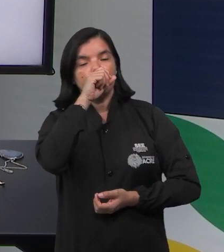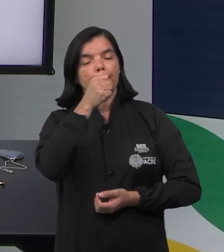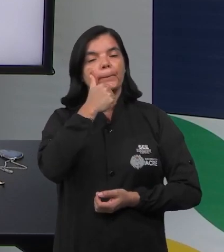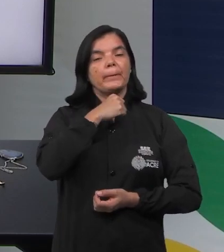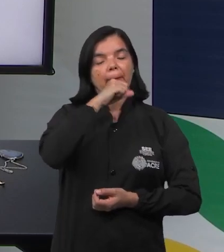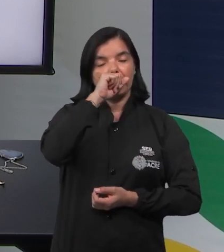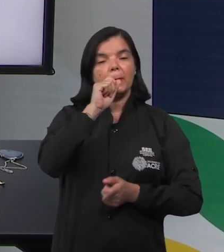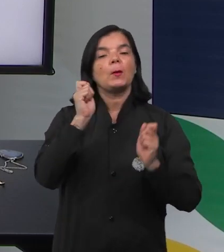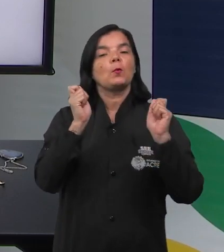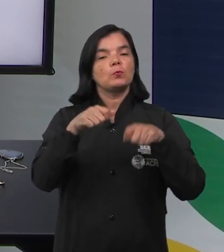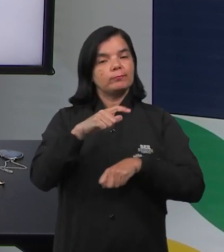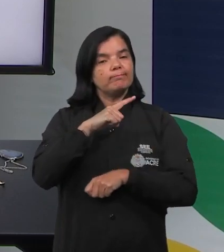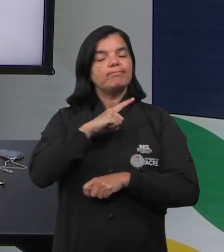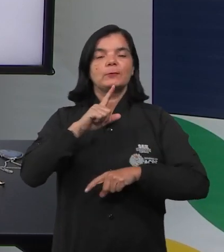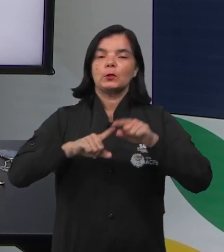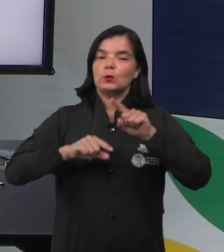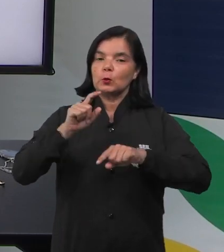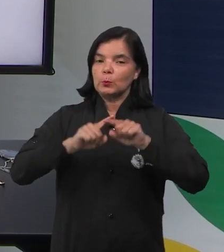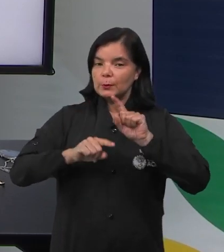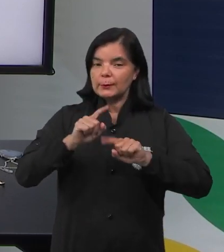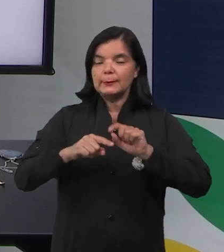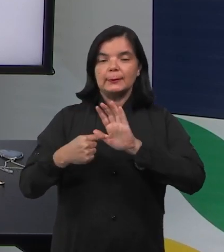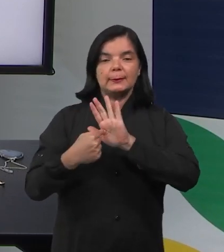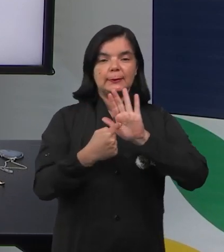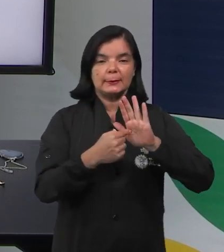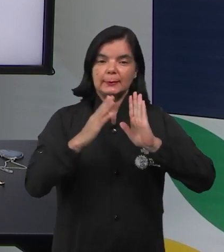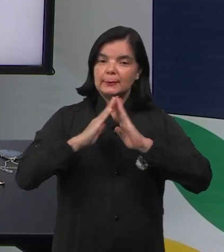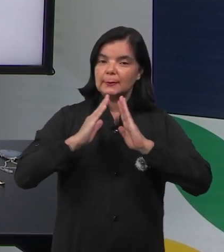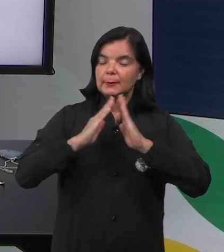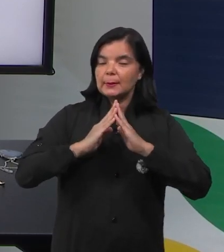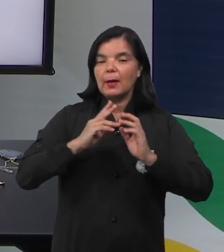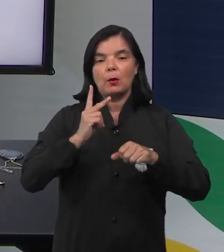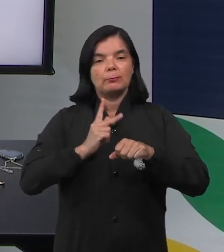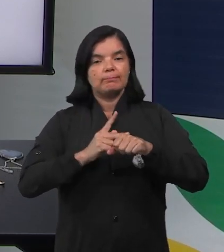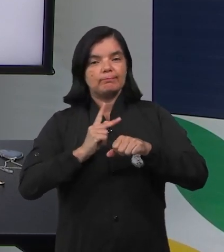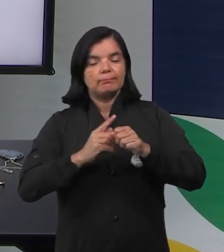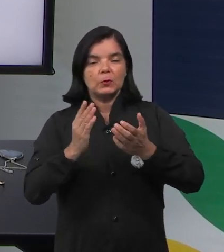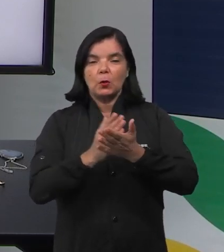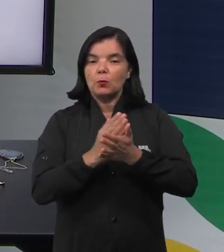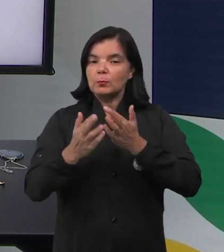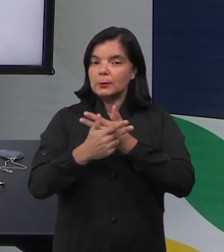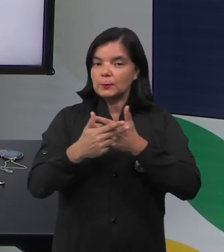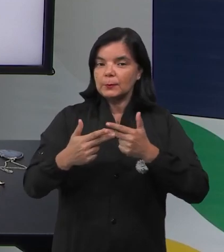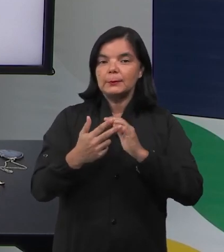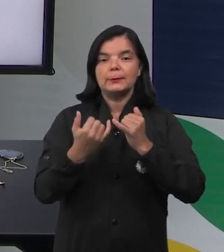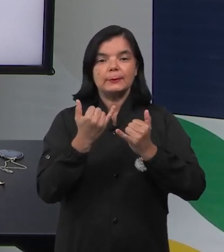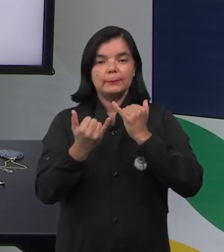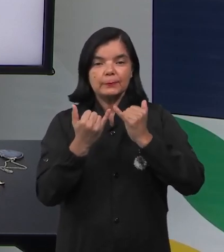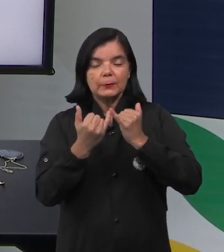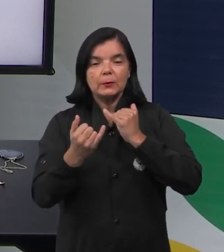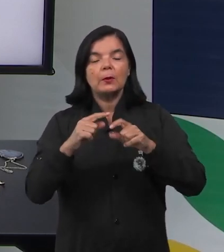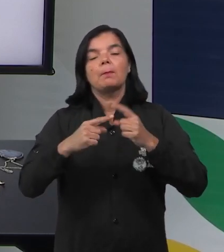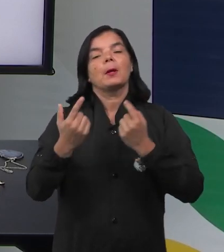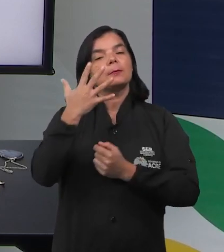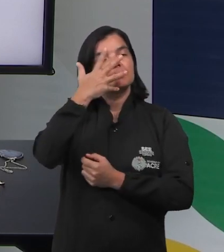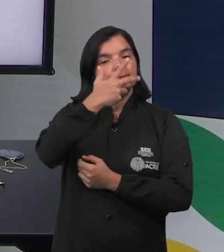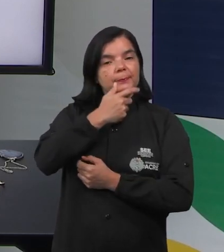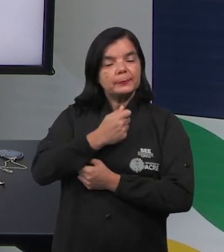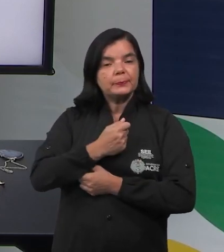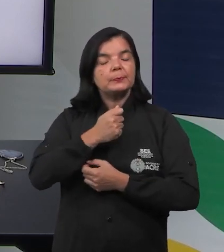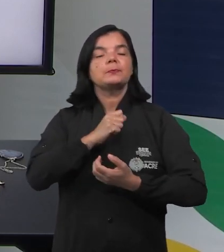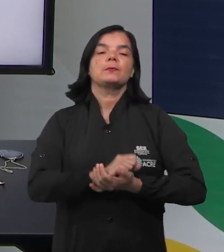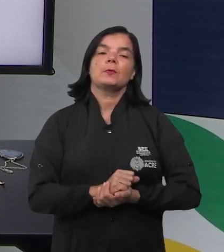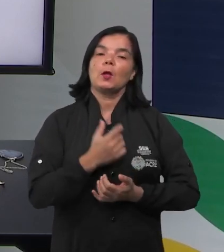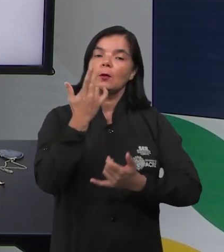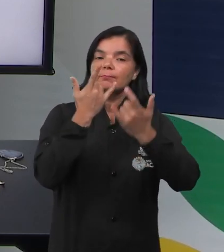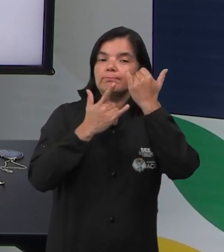deve ter algum material de quartzo em casa, alguma pedrinha, algum utensílio, mas é uma pedra muito bonita, Nela tem